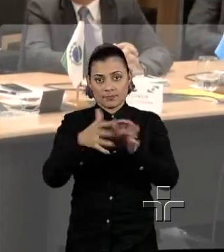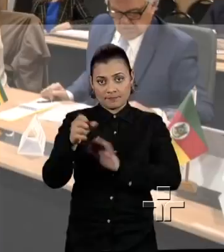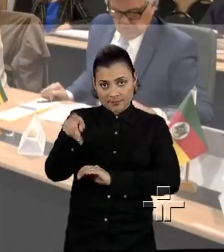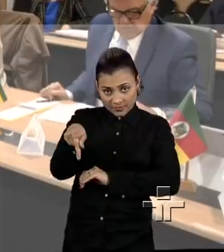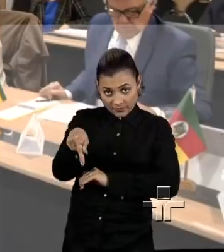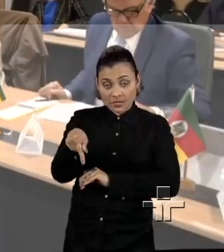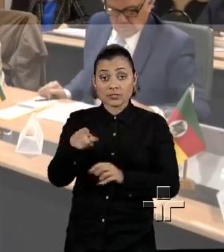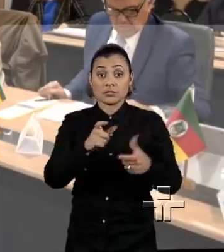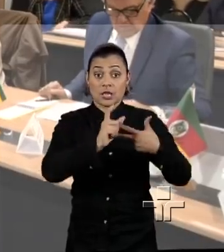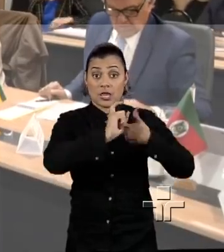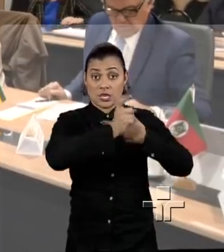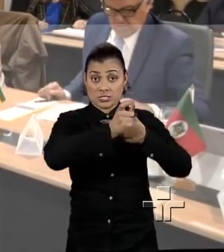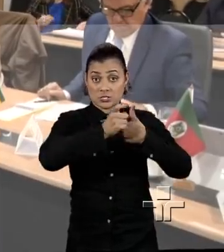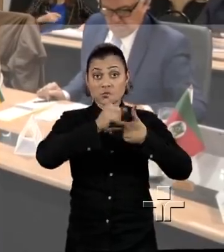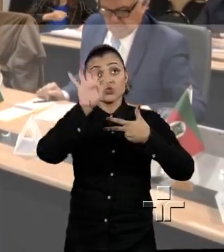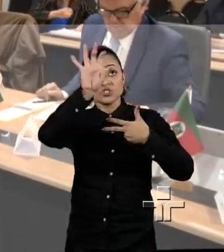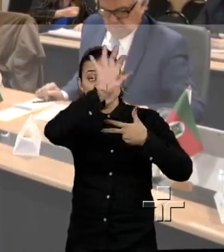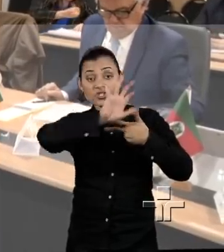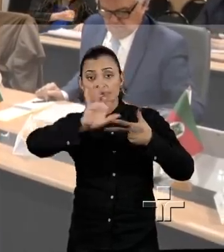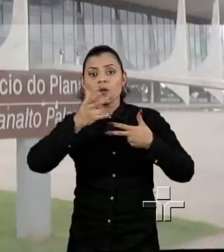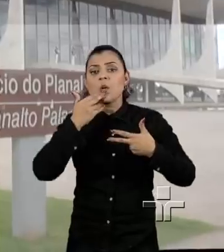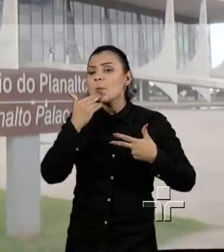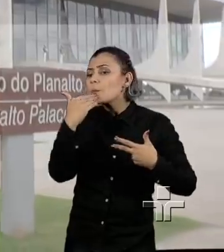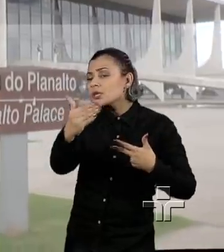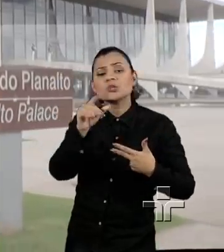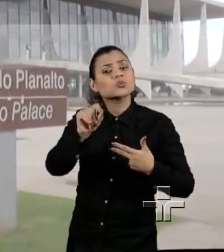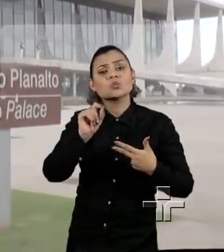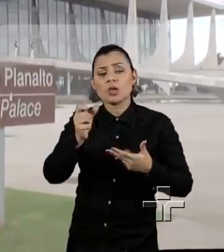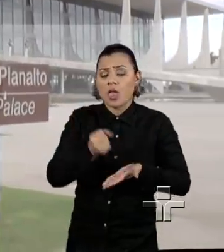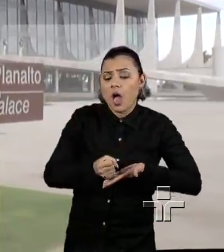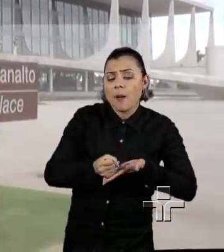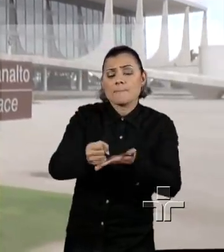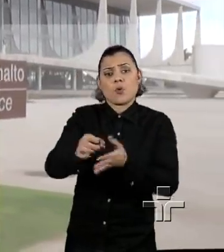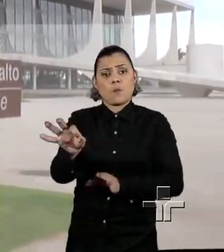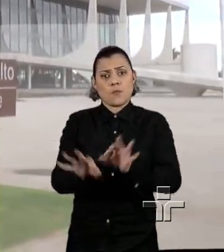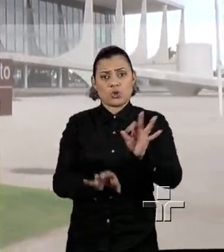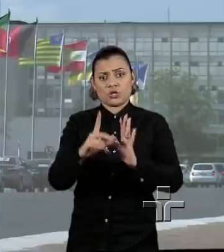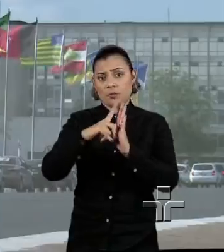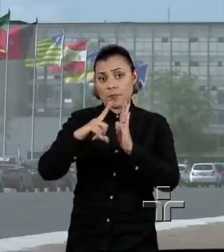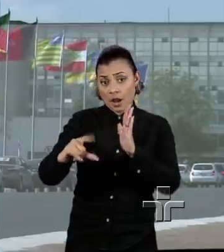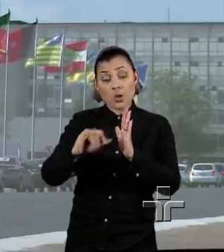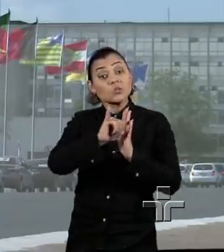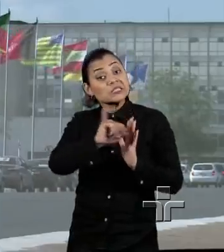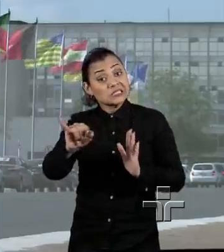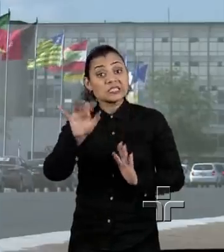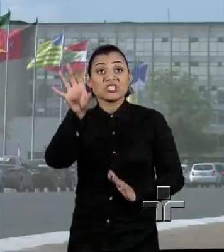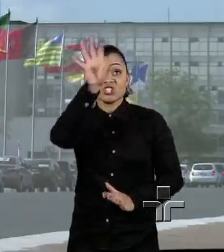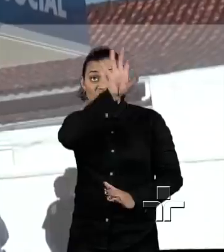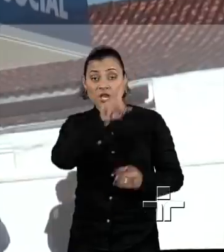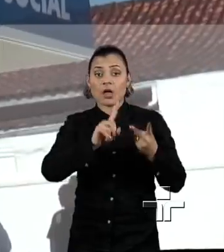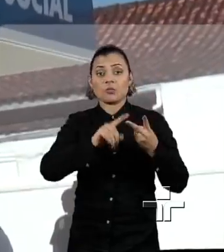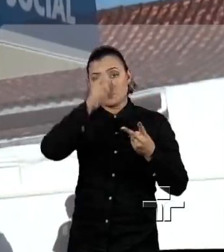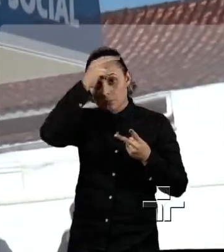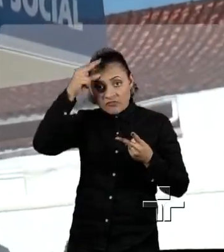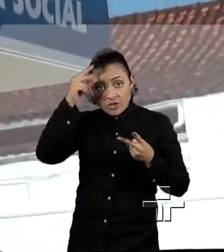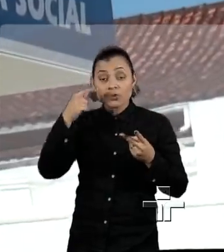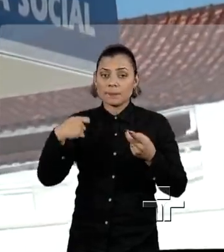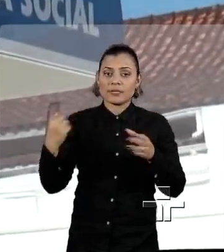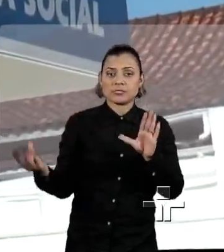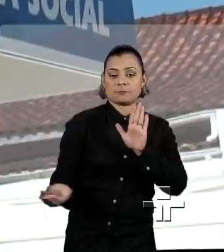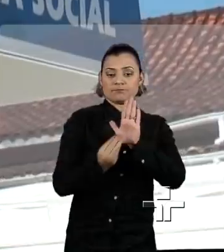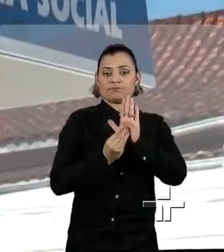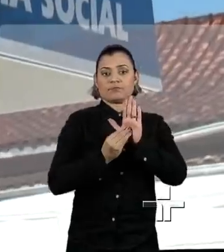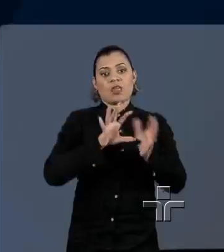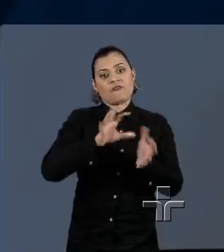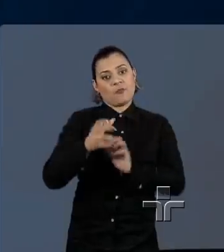os executivos estaduais disseram que só vão buscar apoio ao projeto do Planalto se estados e municípios forem incluídos na reforma